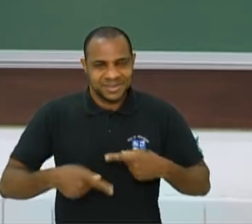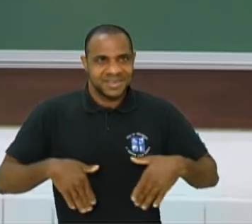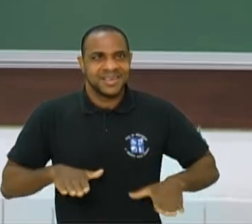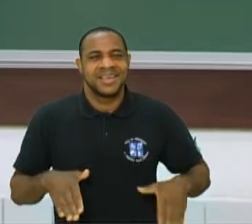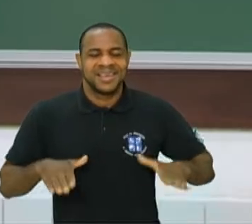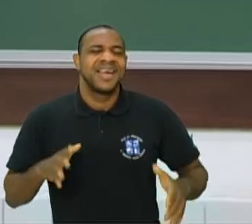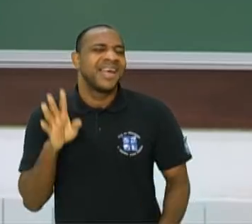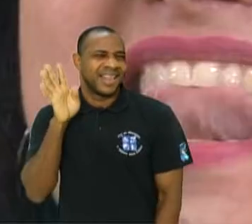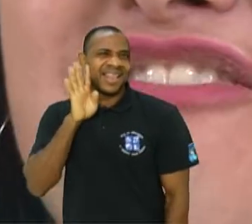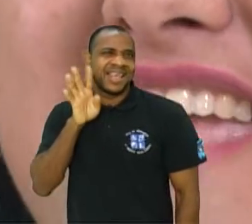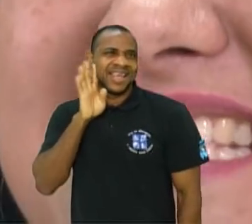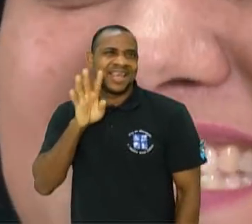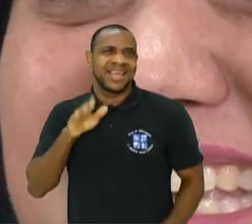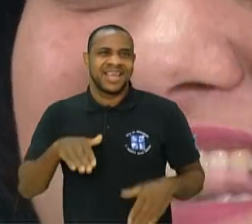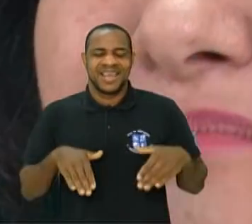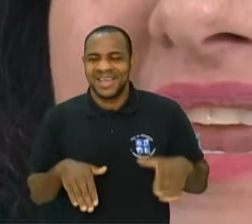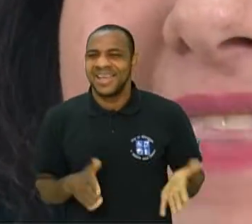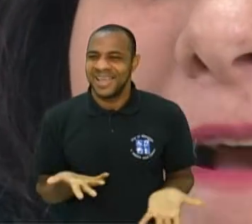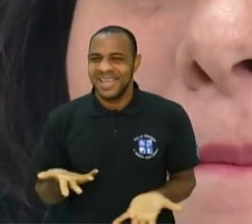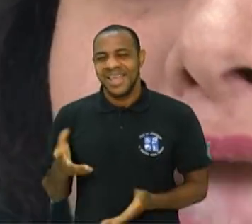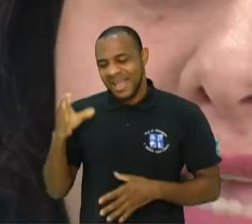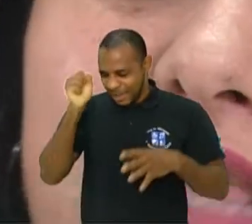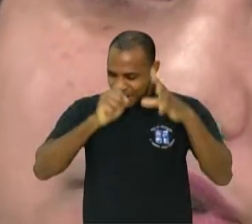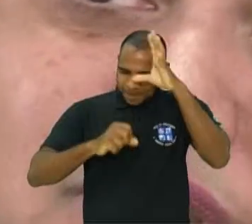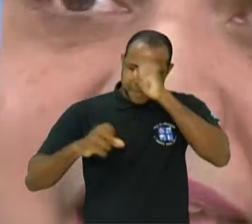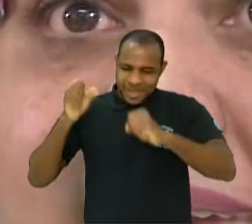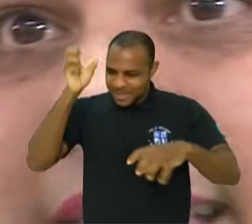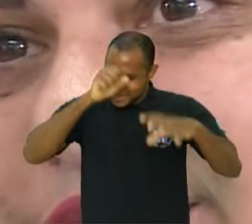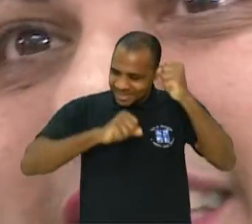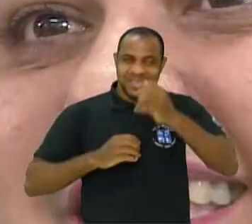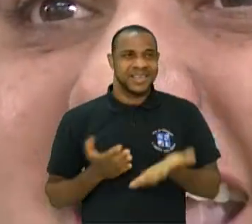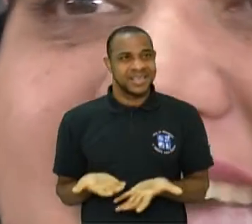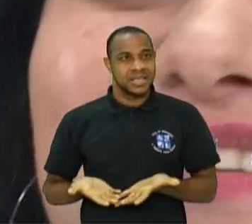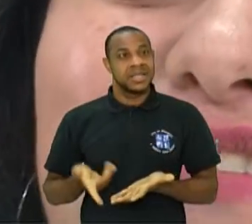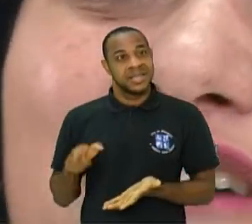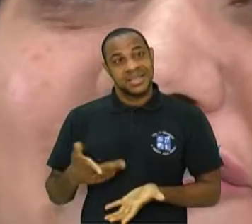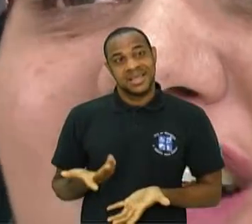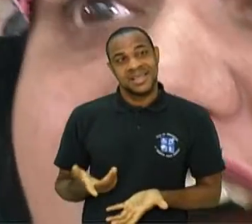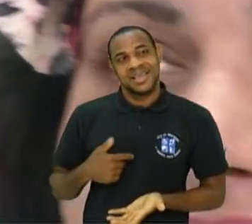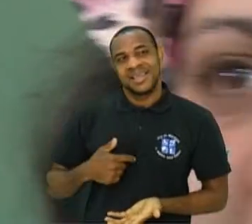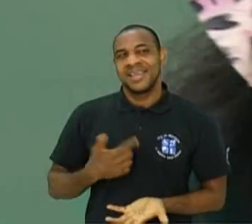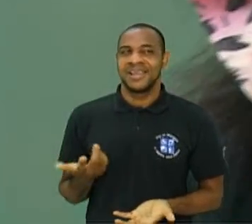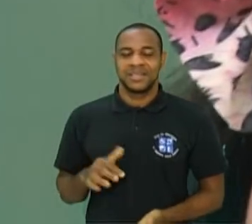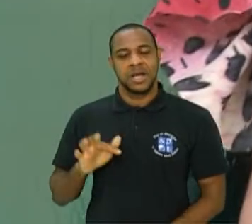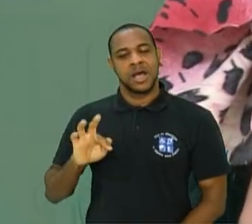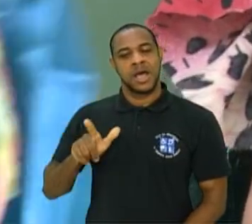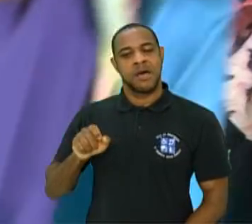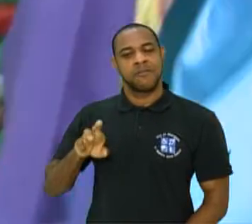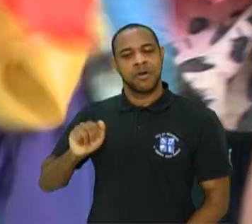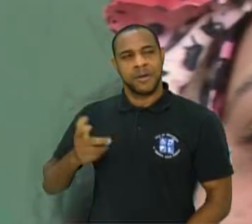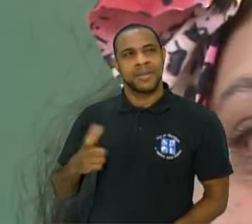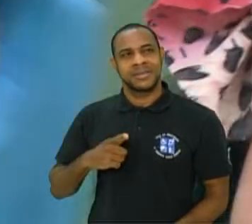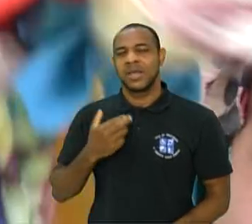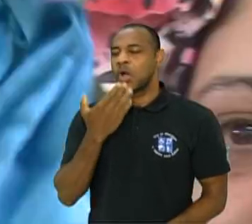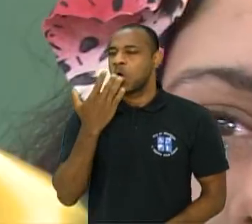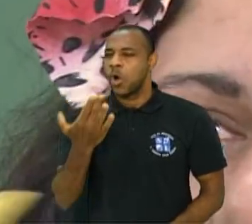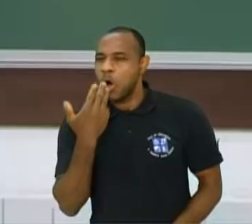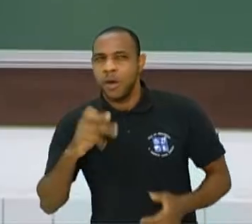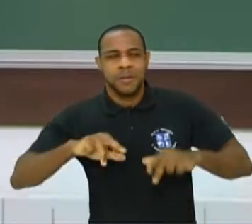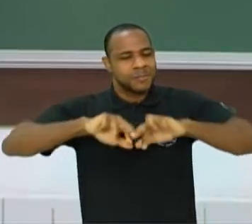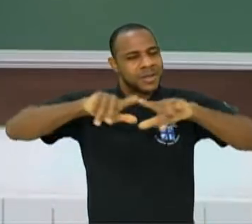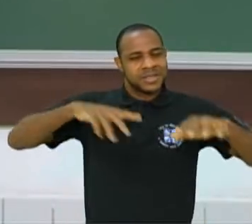Genial! Sim, ela foi assim que ela aprendeu. Então, se é isso, gente, eu sou a Flora, eu tenho cores, eu